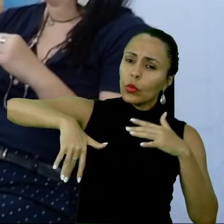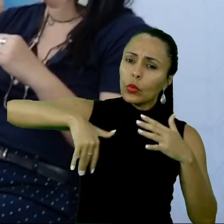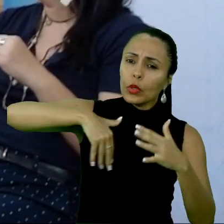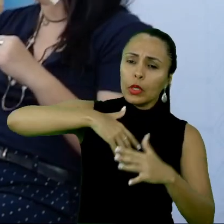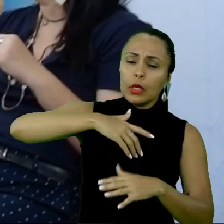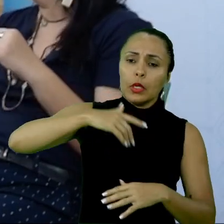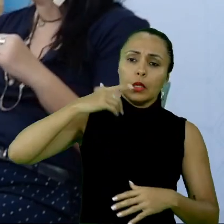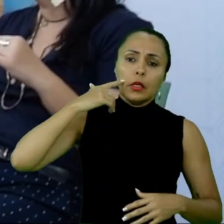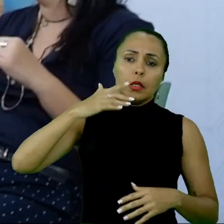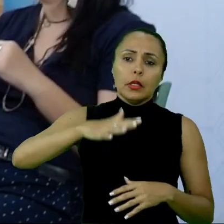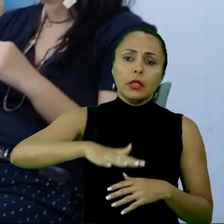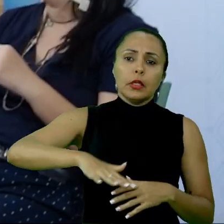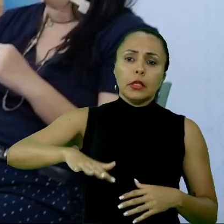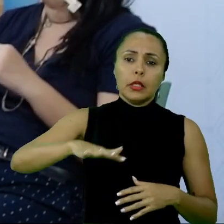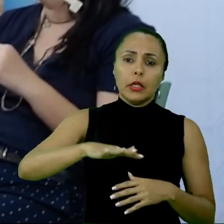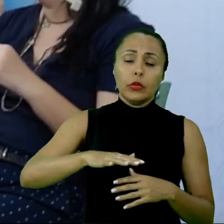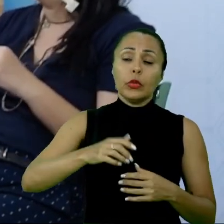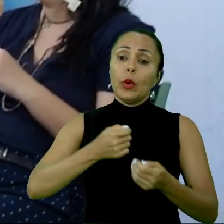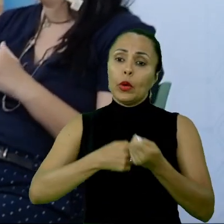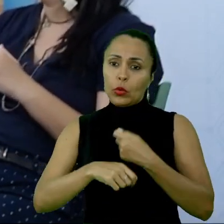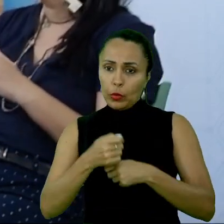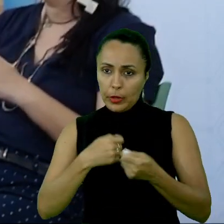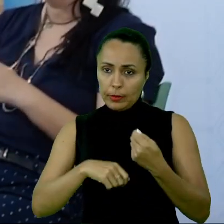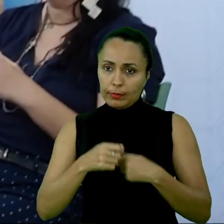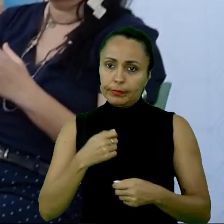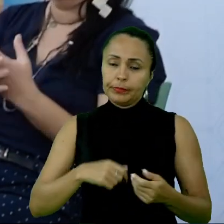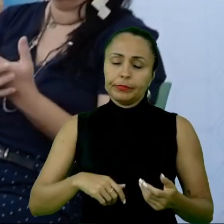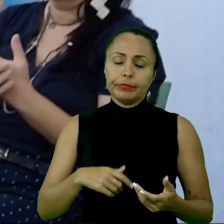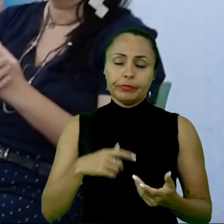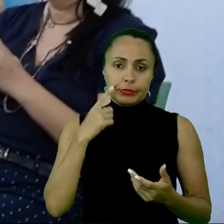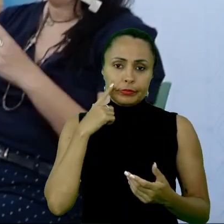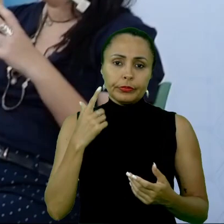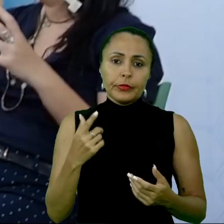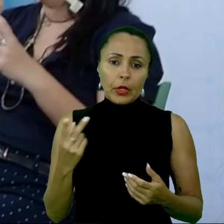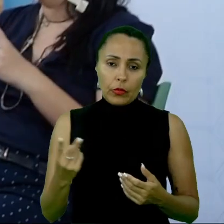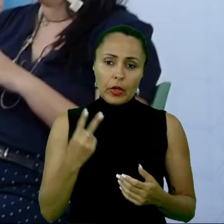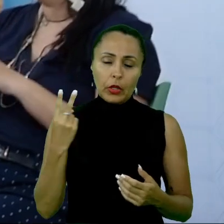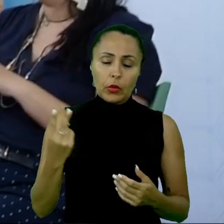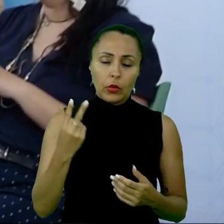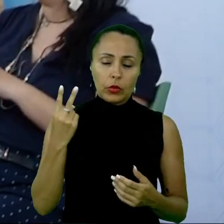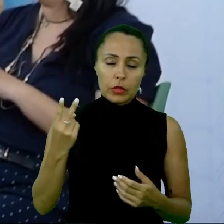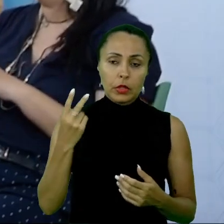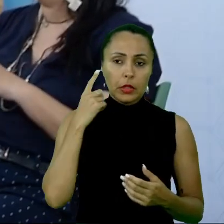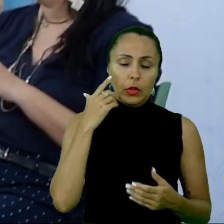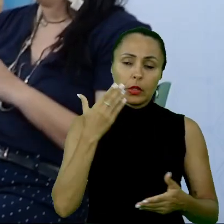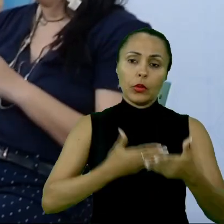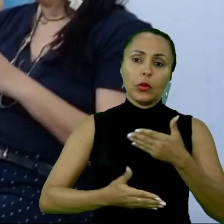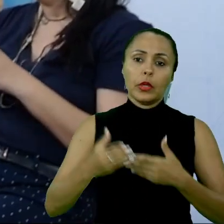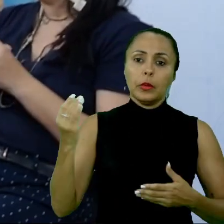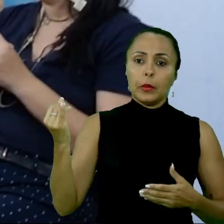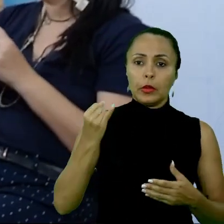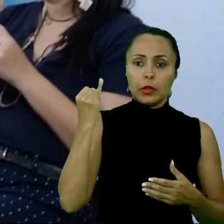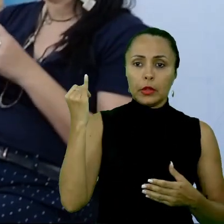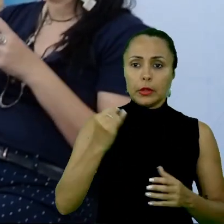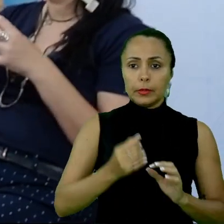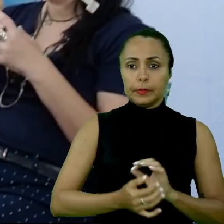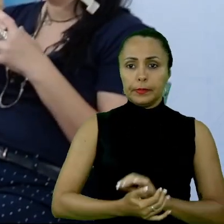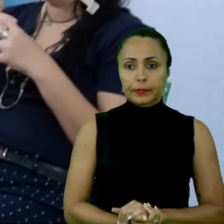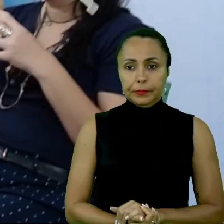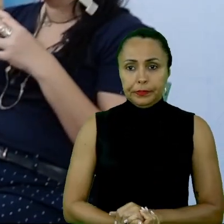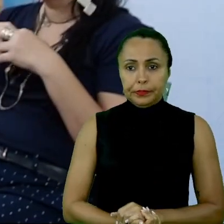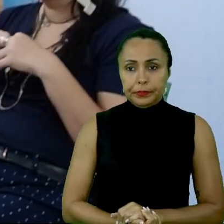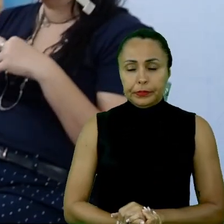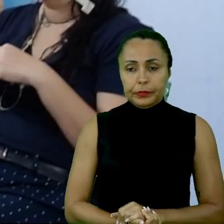dentro de uma determinada economia, né? Ele tem um aspecto do valor de troca muito importante. E